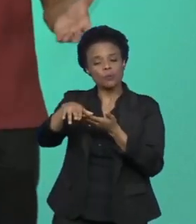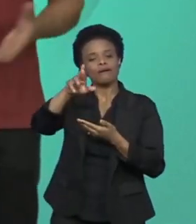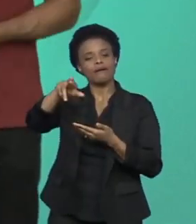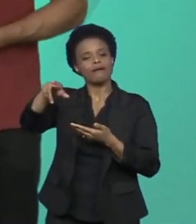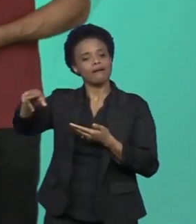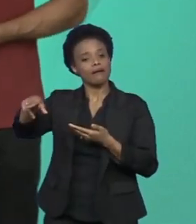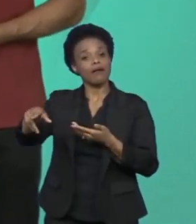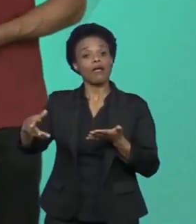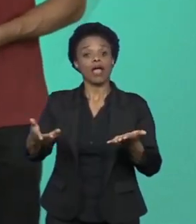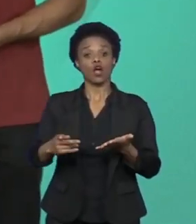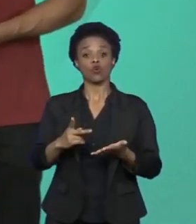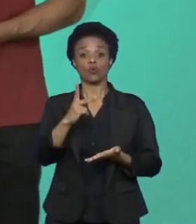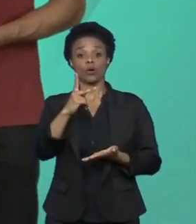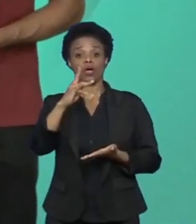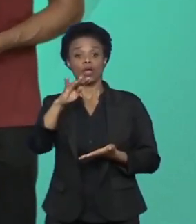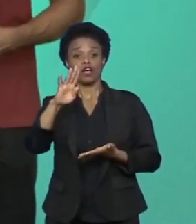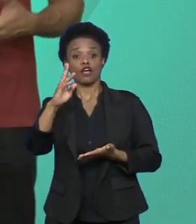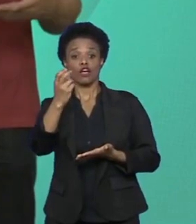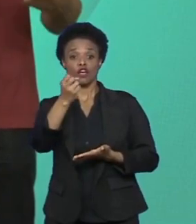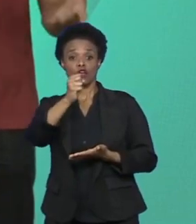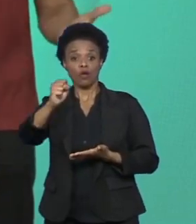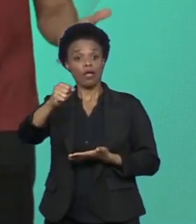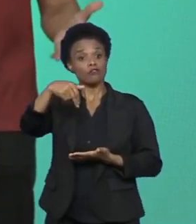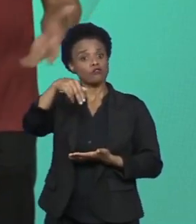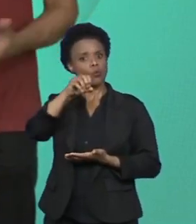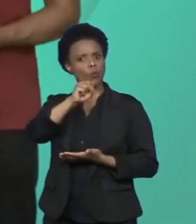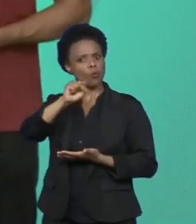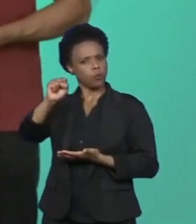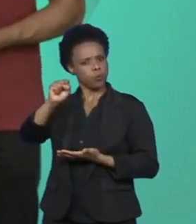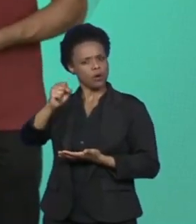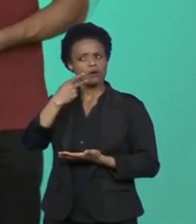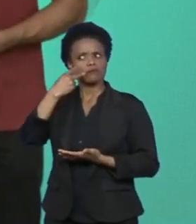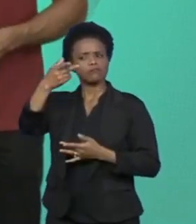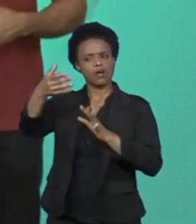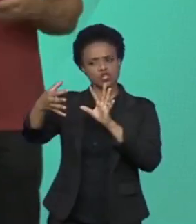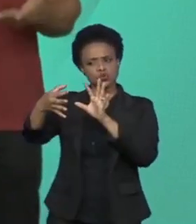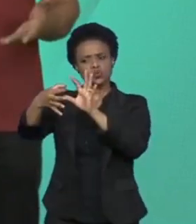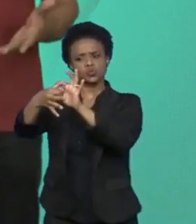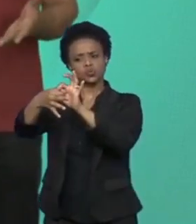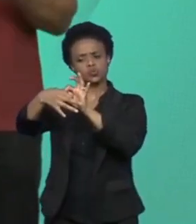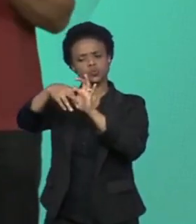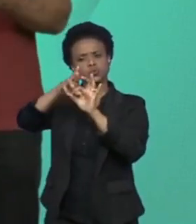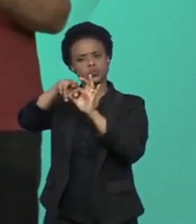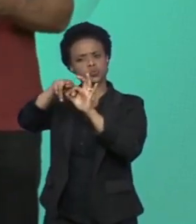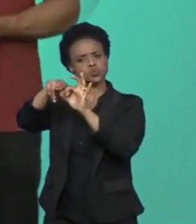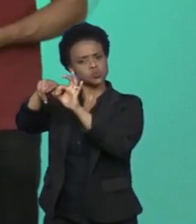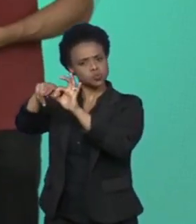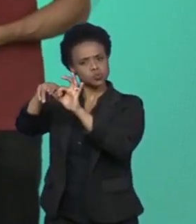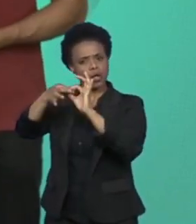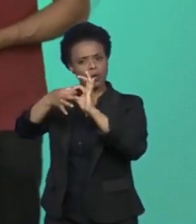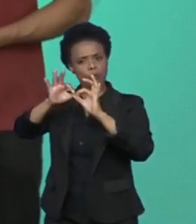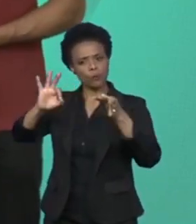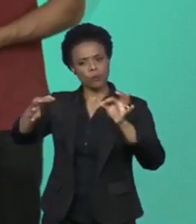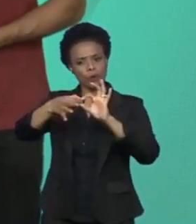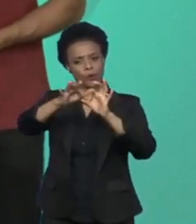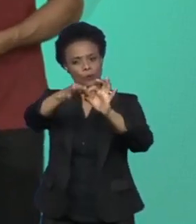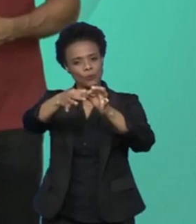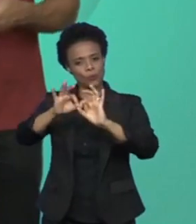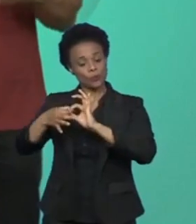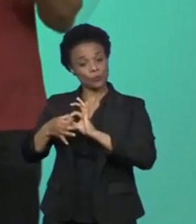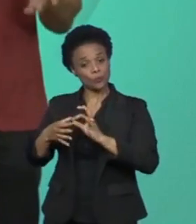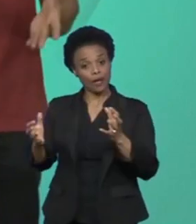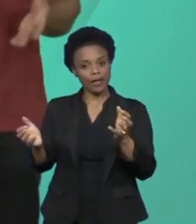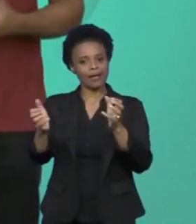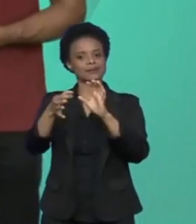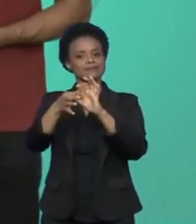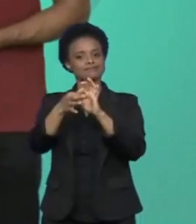lei de Kirchhoff dos nós diz que, em qualquer junção em um circuito onde a corrente pode se dividir, a soma das correntes que chegam